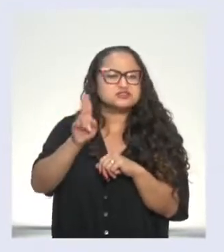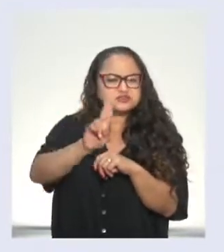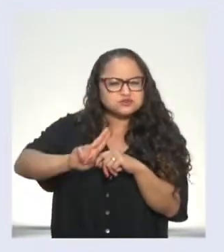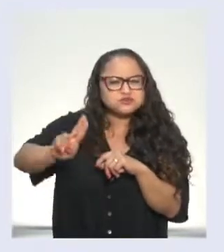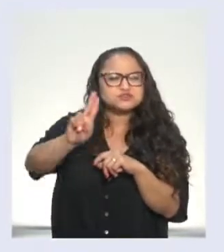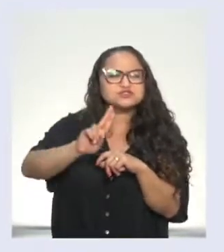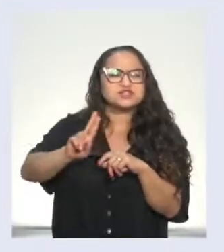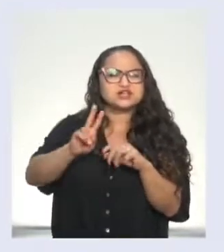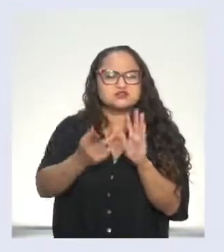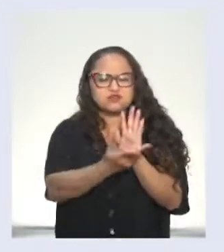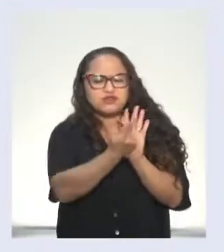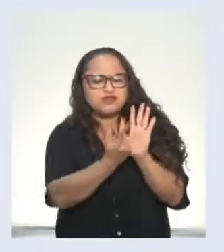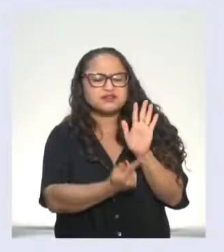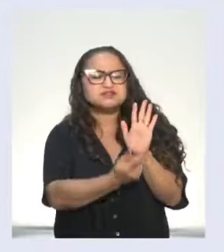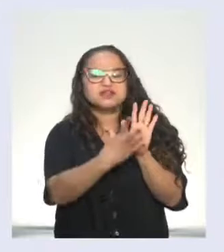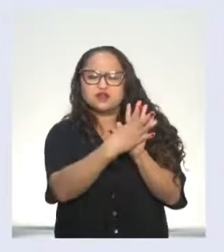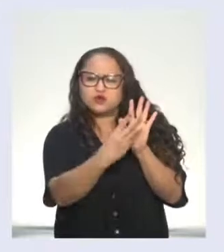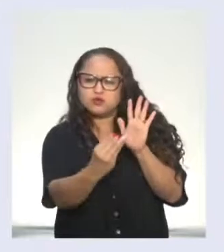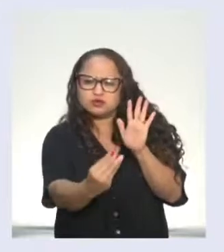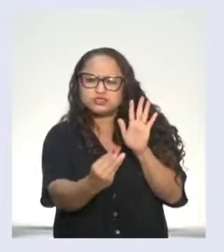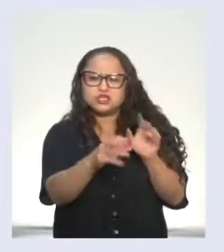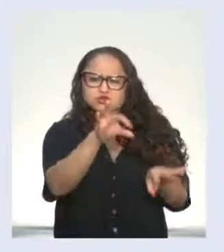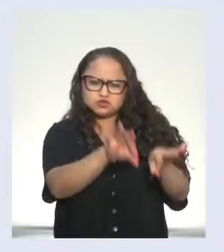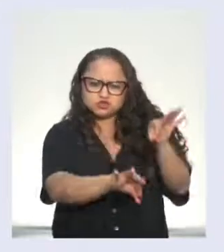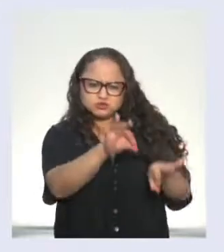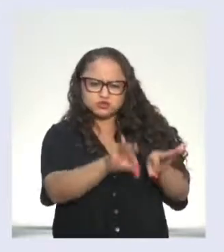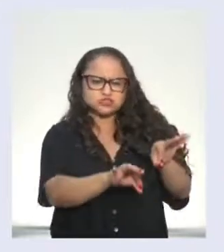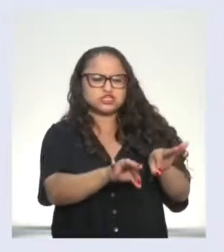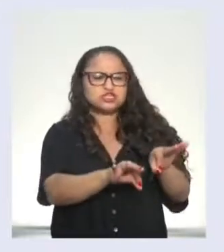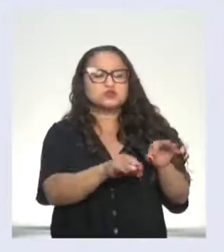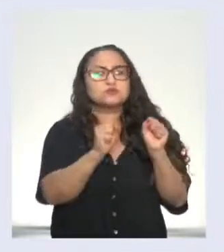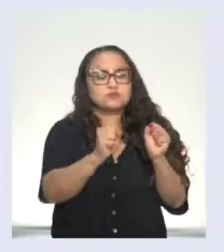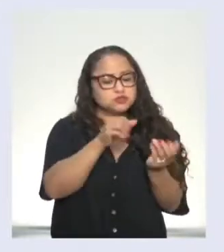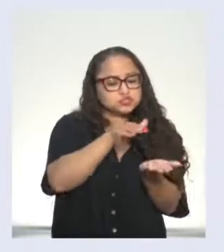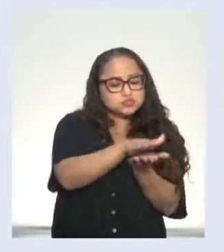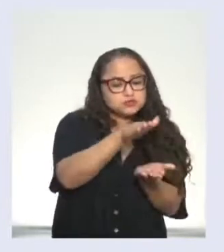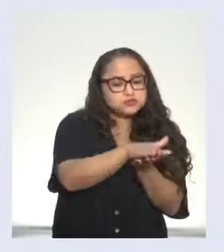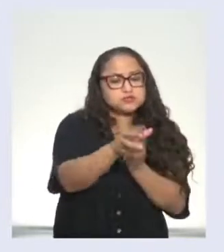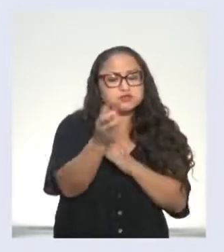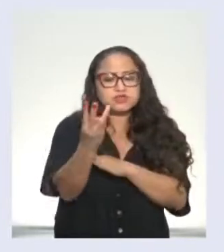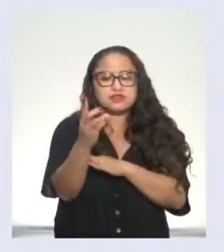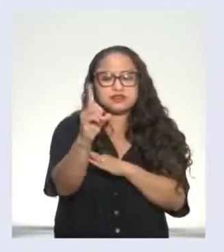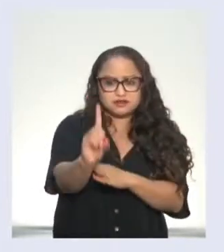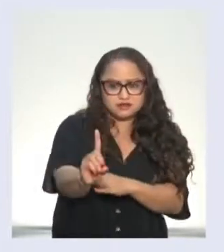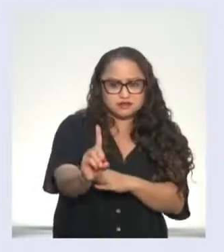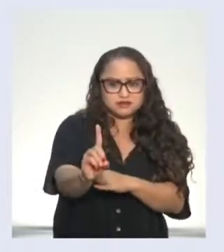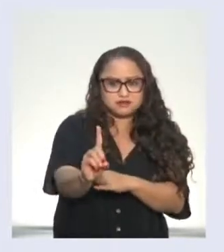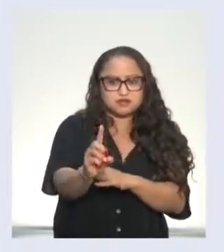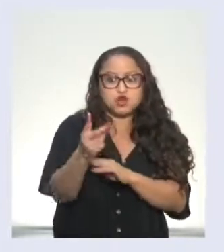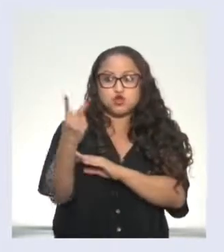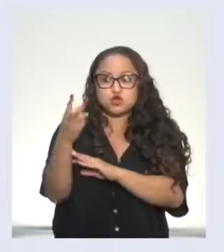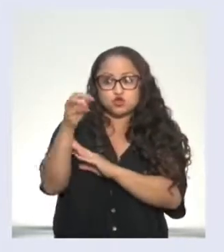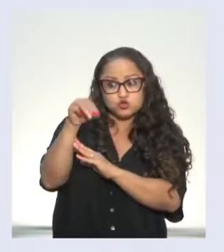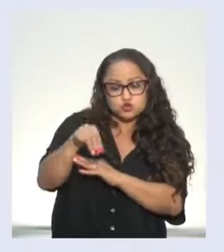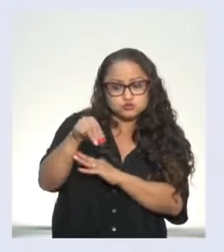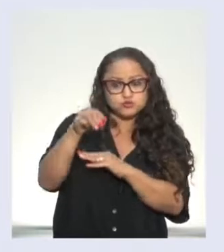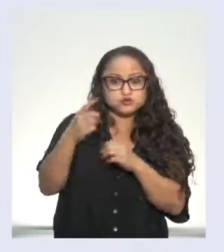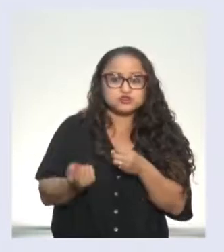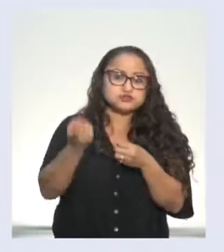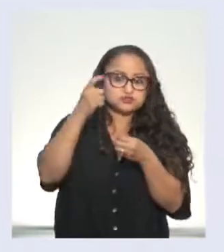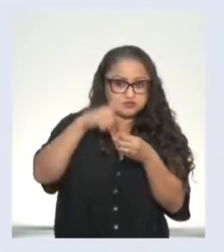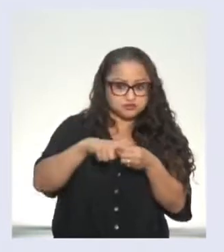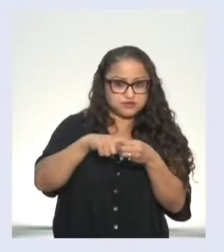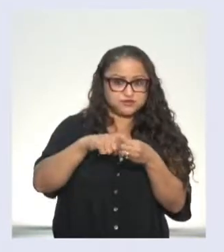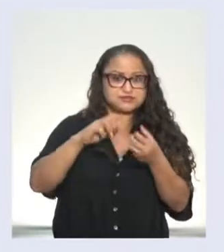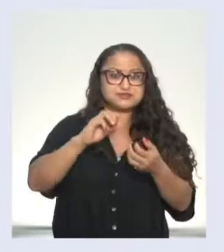ser usado para fazer o desenho de um projeto a ser impresso na impressora 3D? Nós vamos dar 2 minutinhos para vocês e